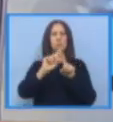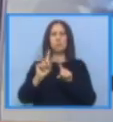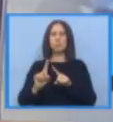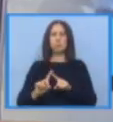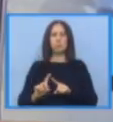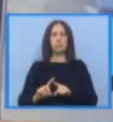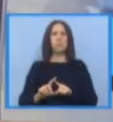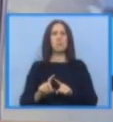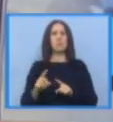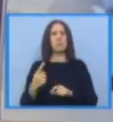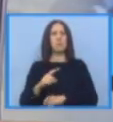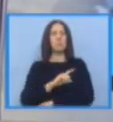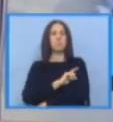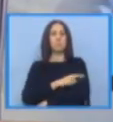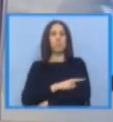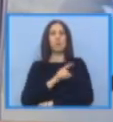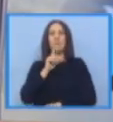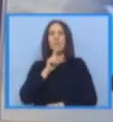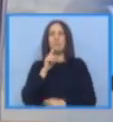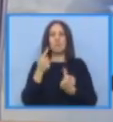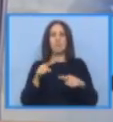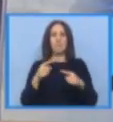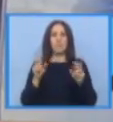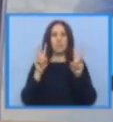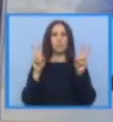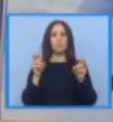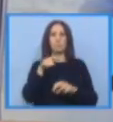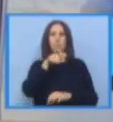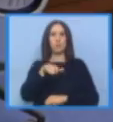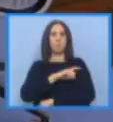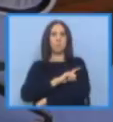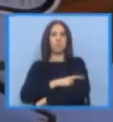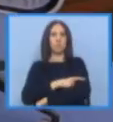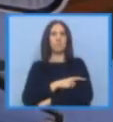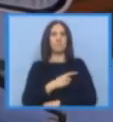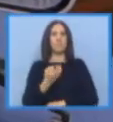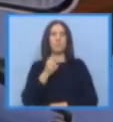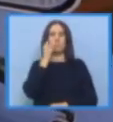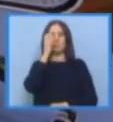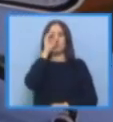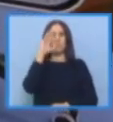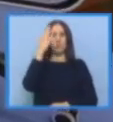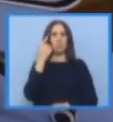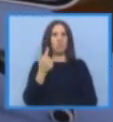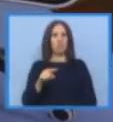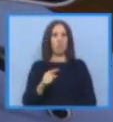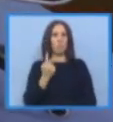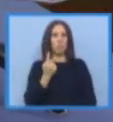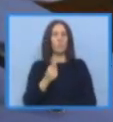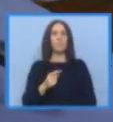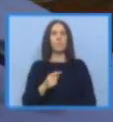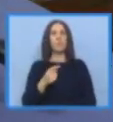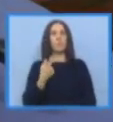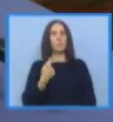envolvem poderes instalados, que envolvem os chamados poderosos, não é? Inclusive é um primeiro-ministro, um